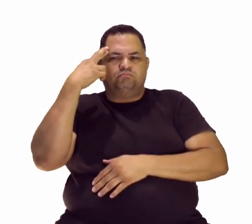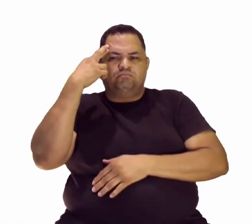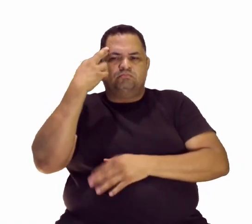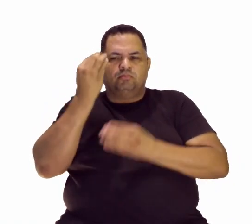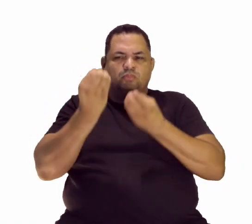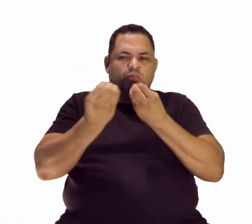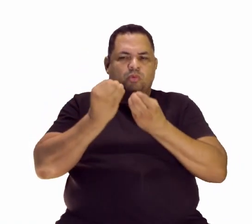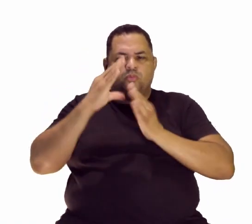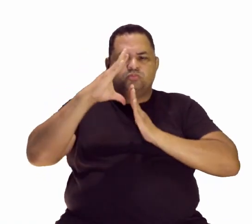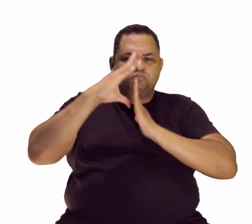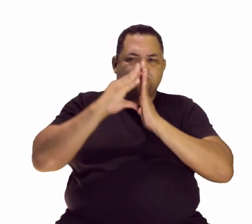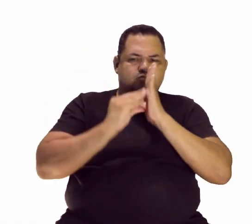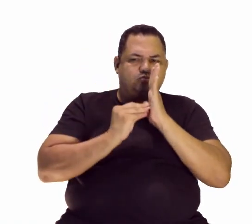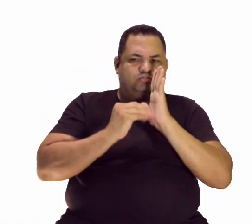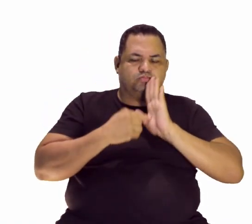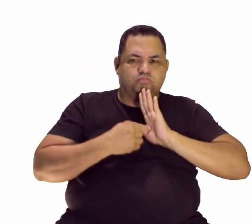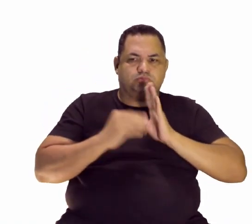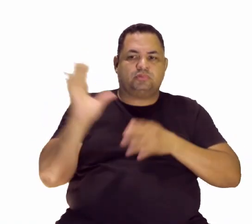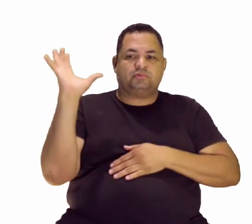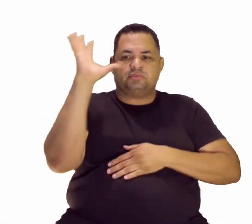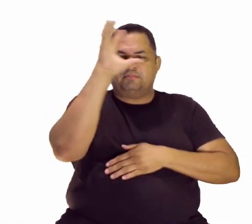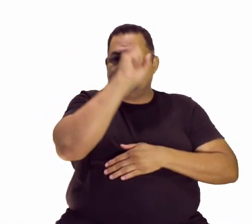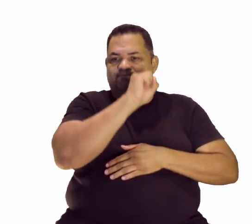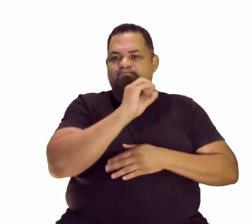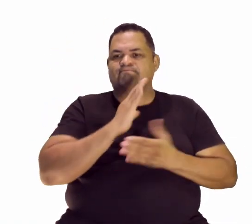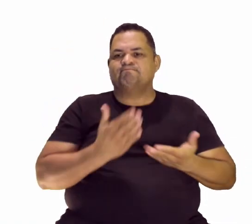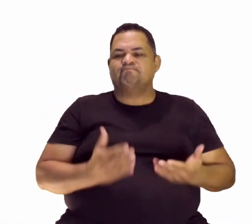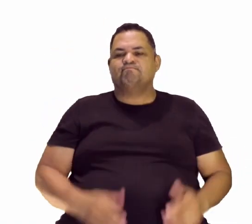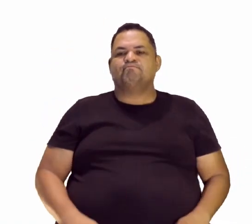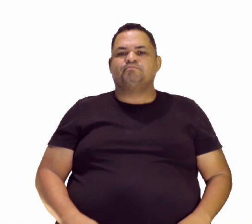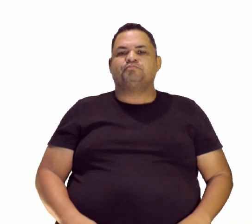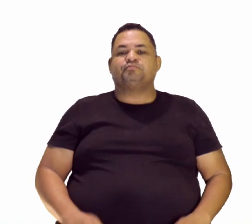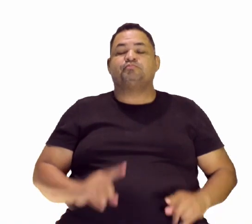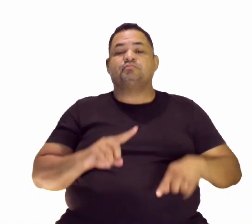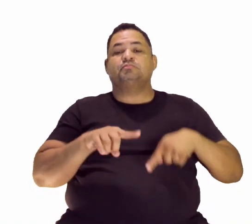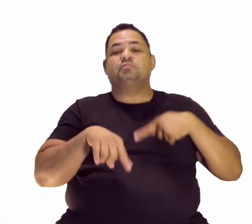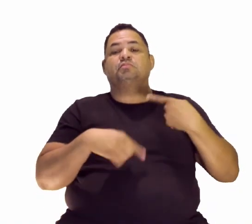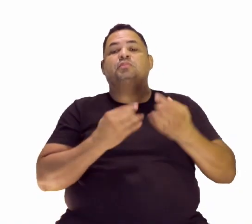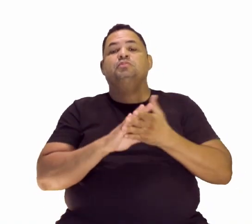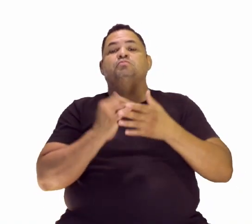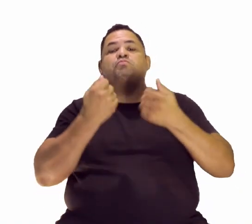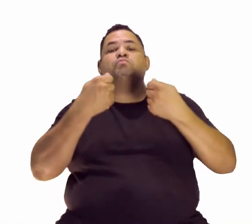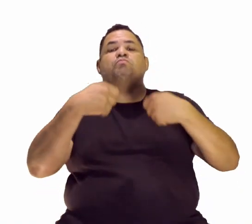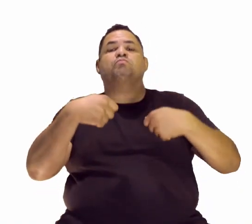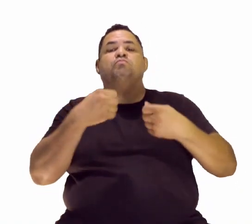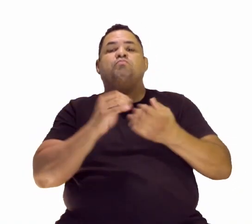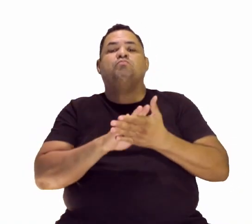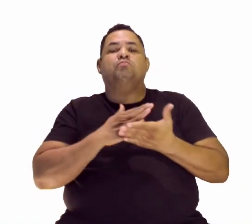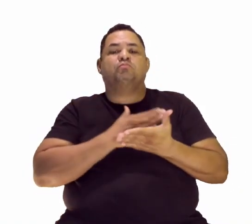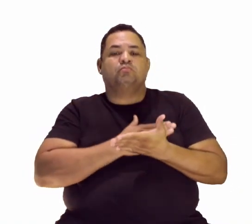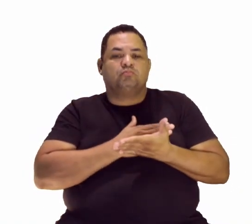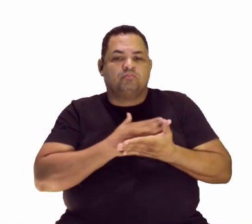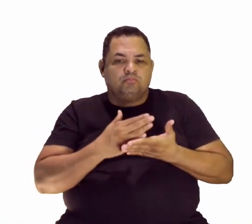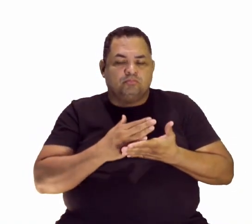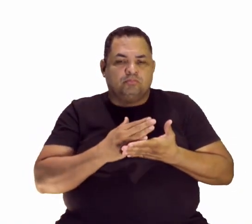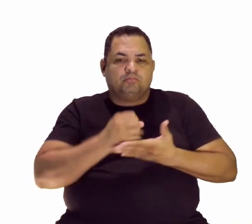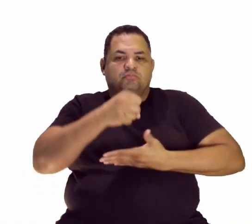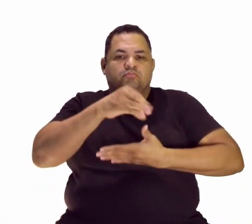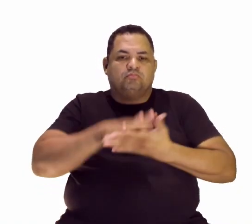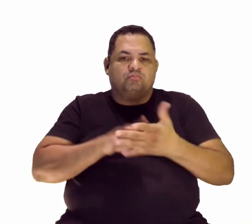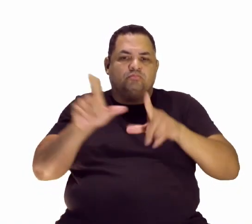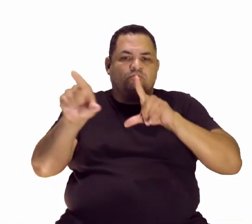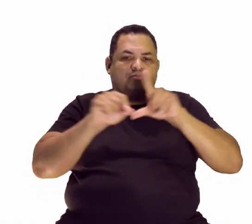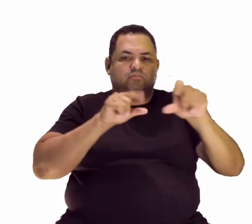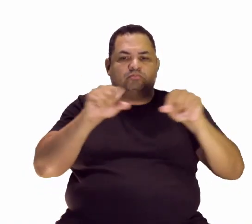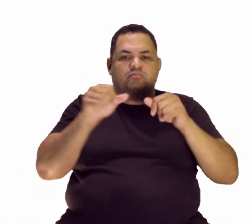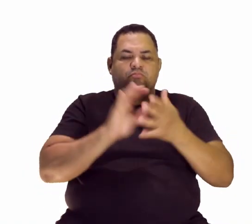o conteúdo que você aprendeu, para poder você partir para a atividade e